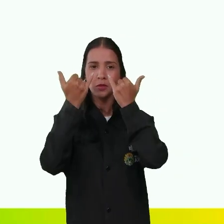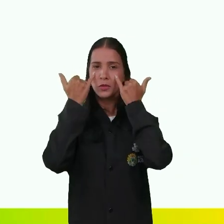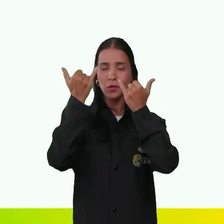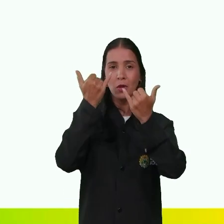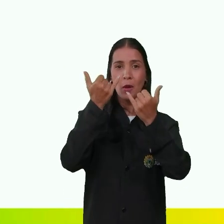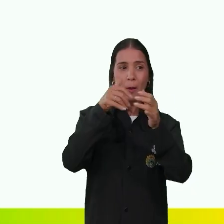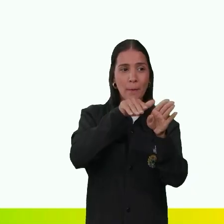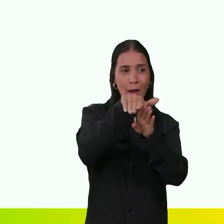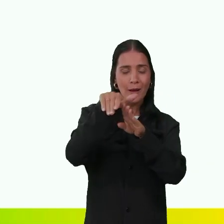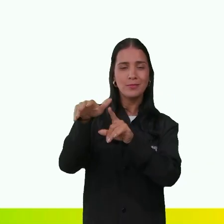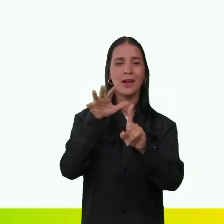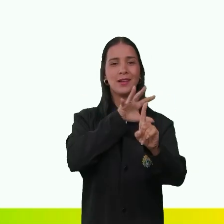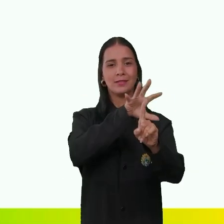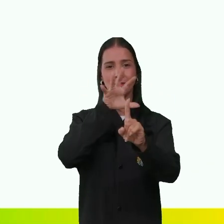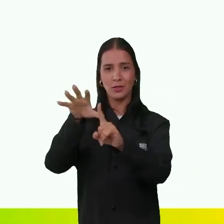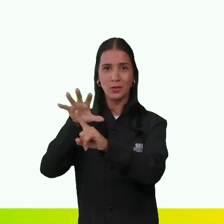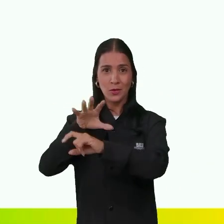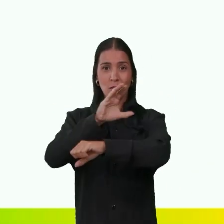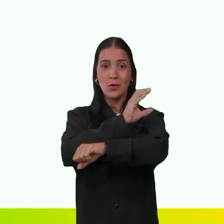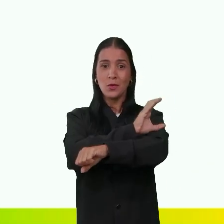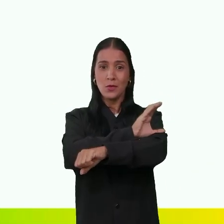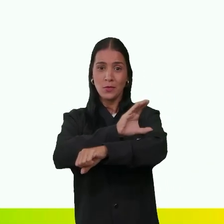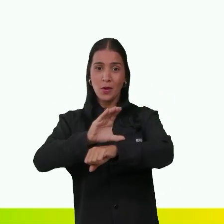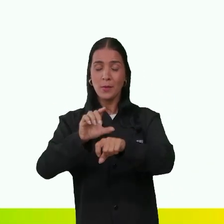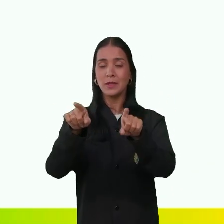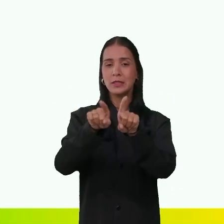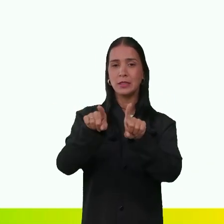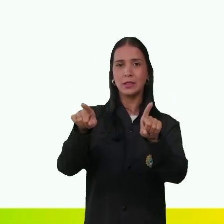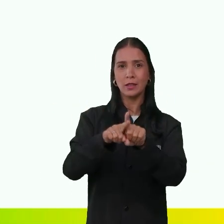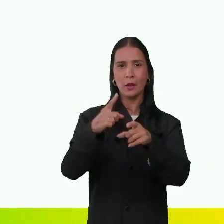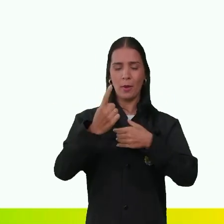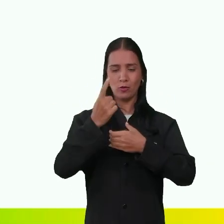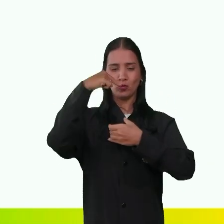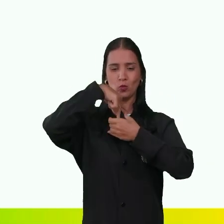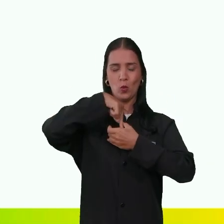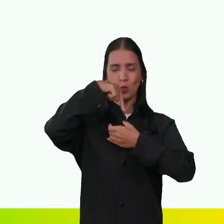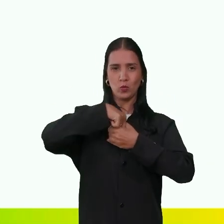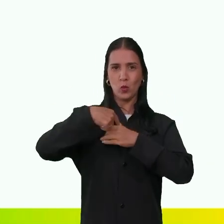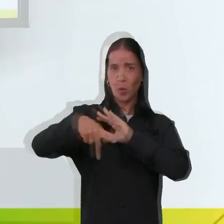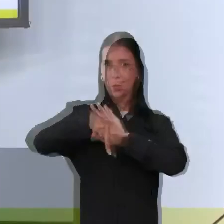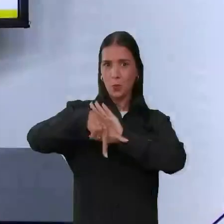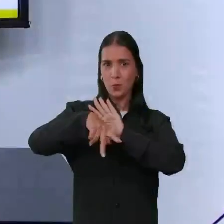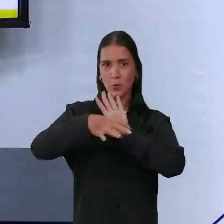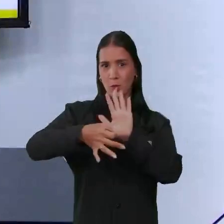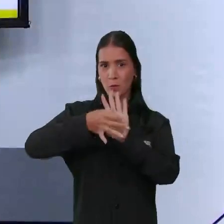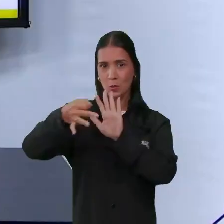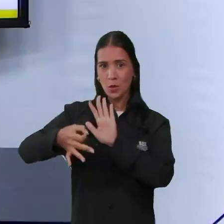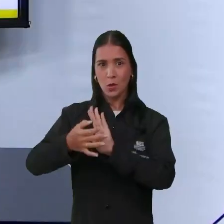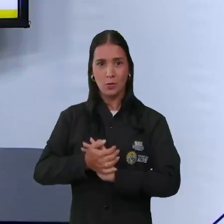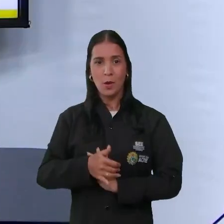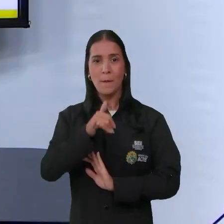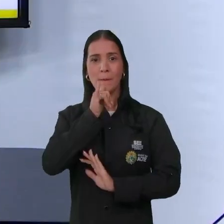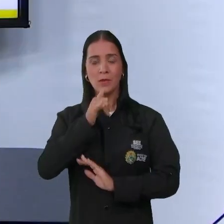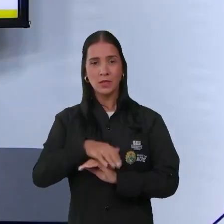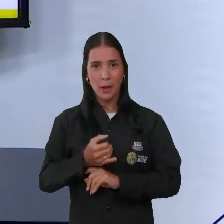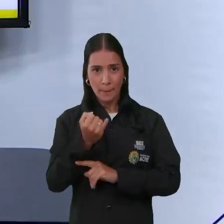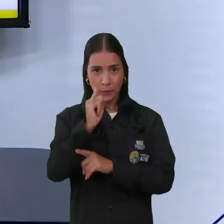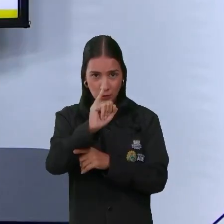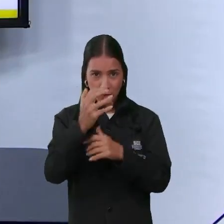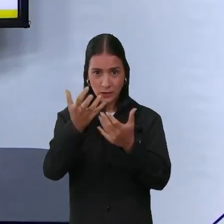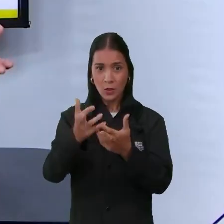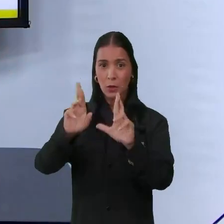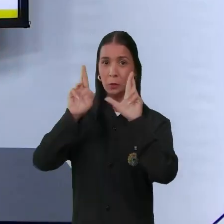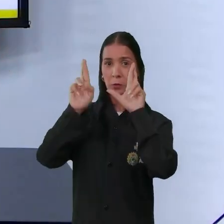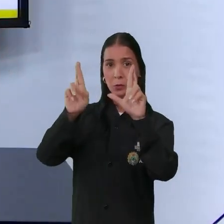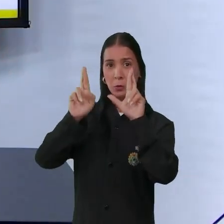moldar comportamentos e subjetividades. Então, muitas vezes, quando eu escolho torcer por um time que não é